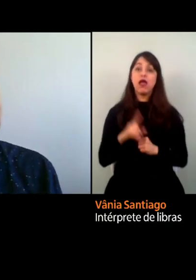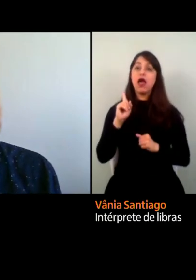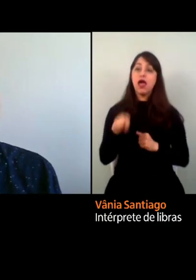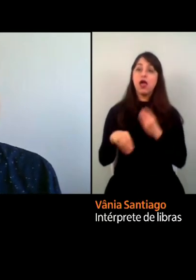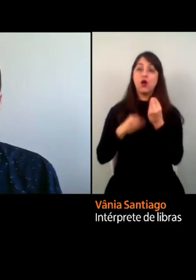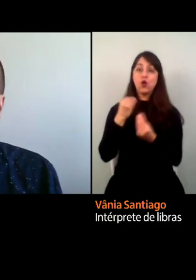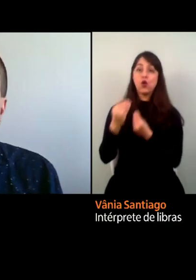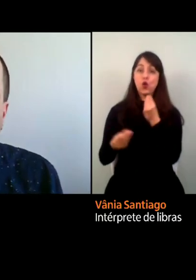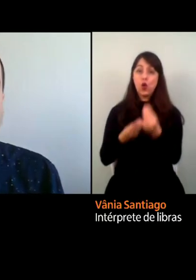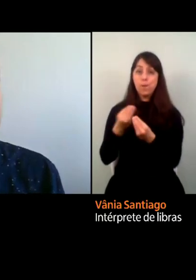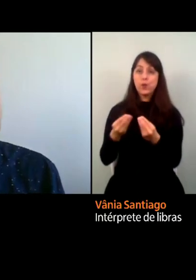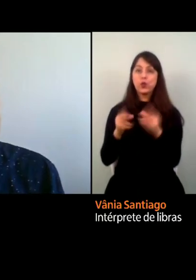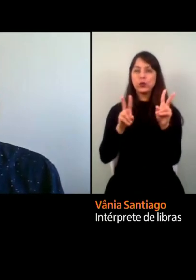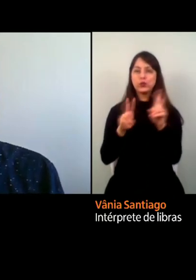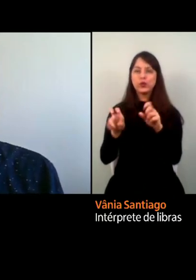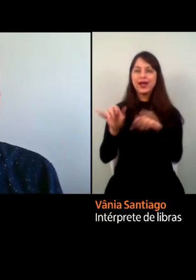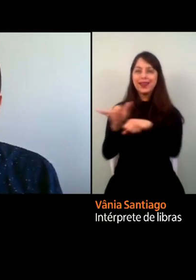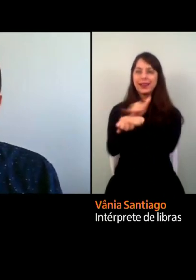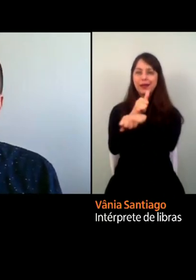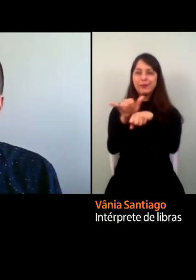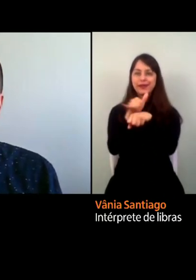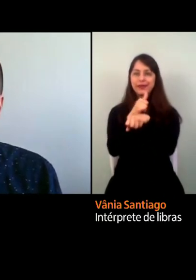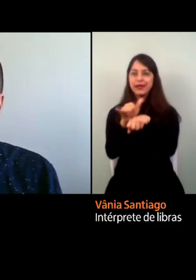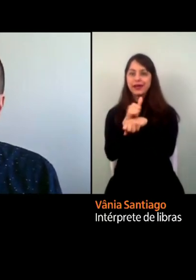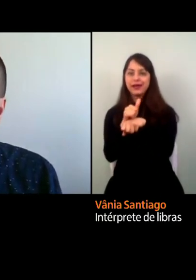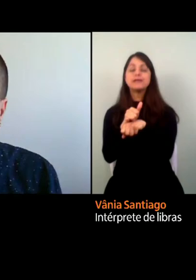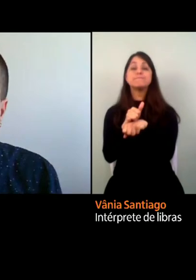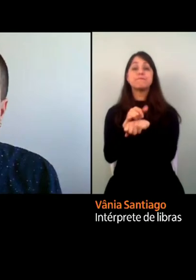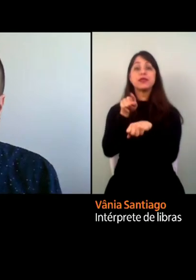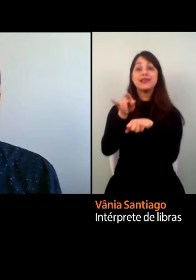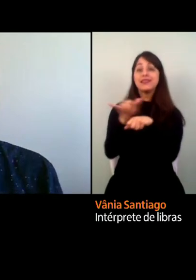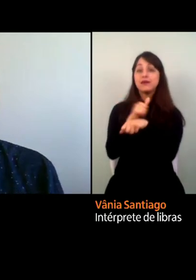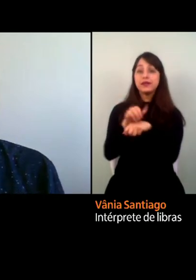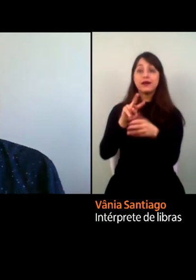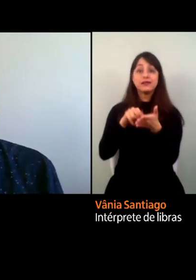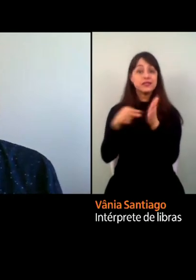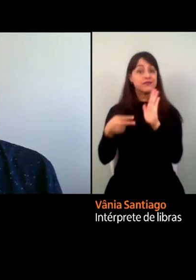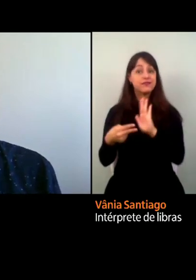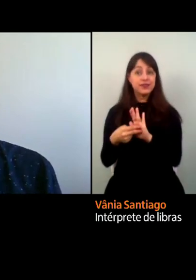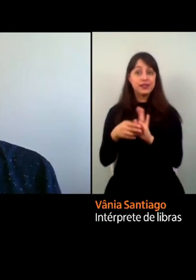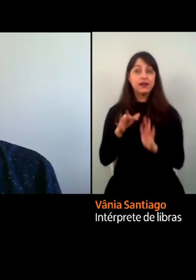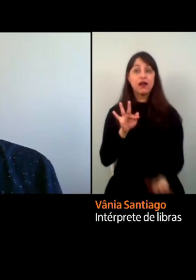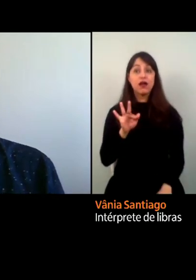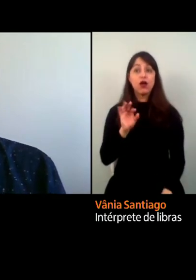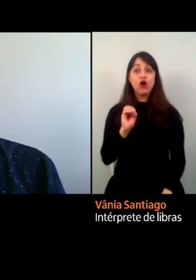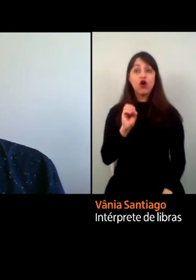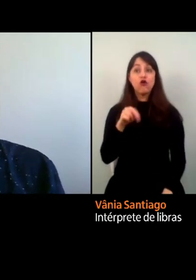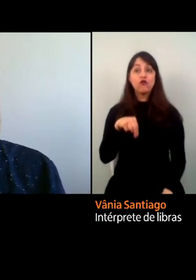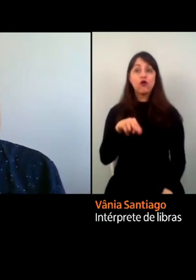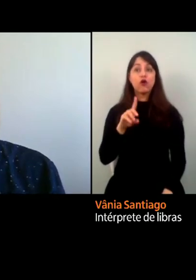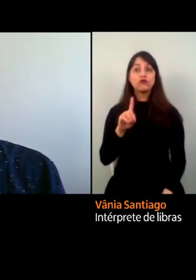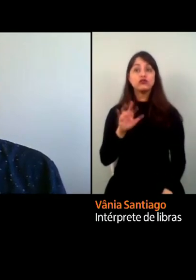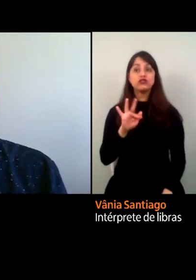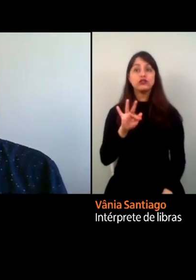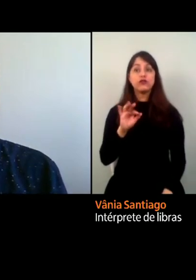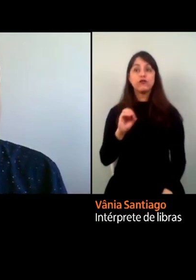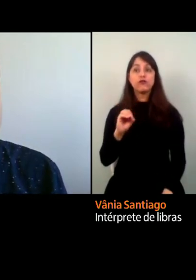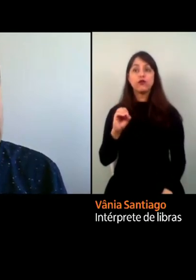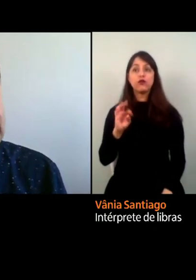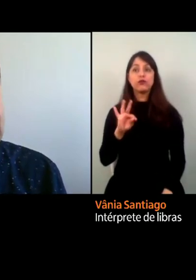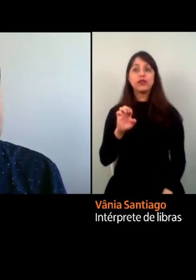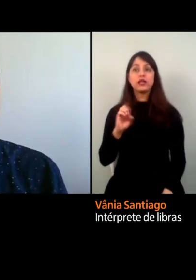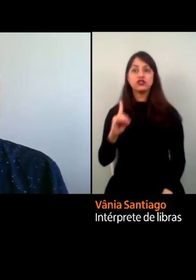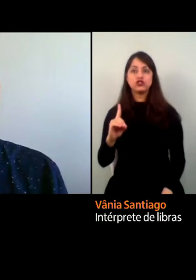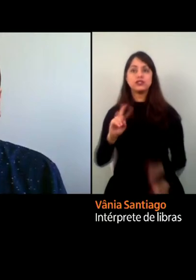pinhatariana é talvez a mais perfeita tradução do found footage. Aspas. É a poesia